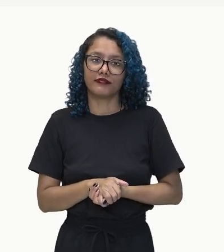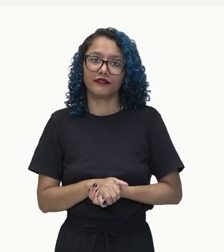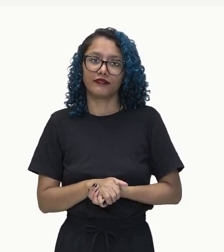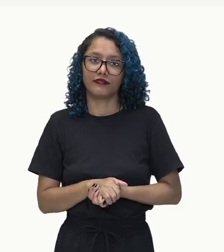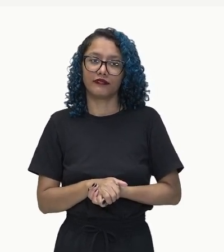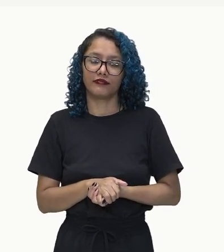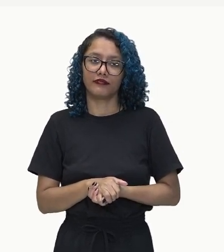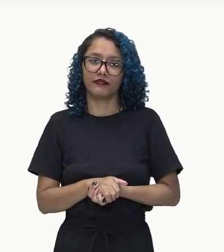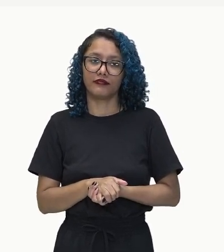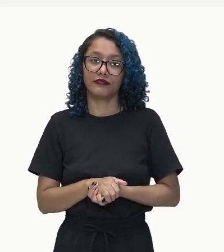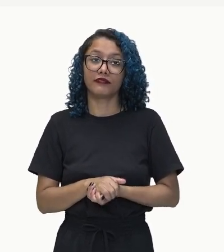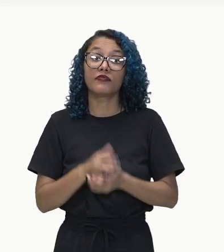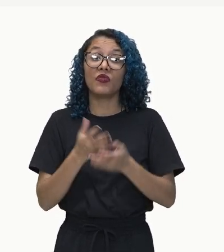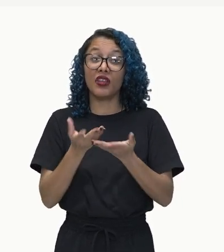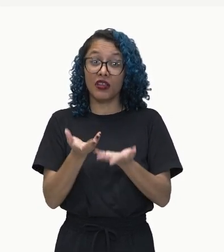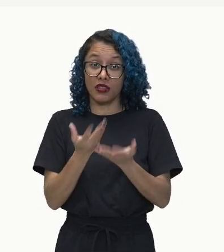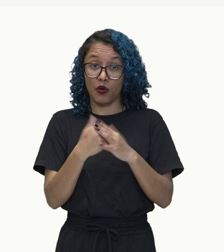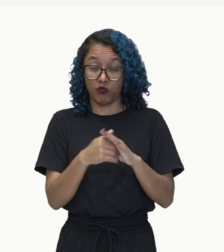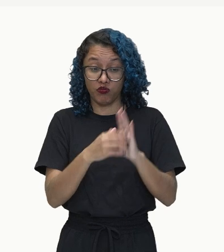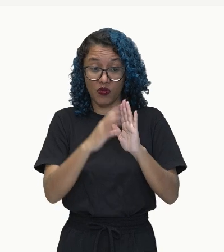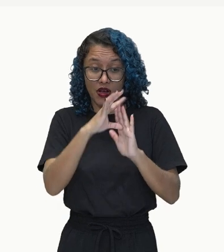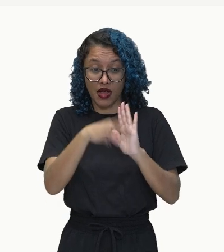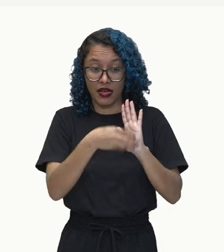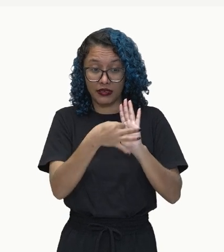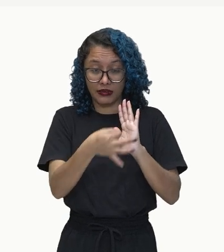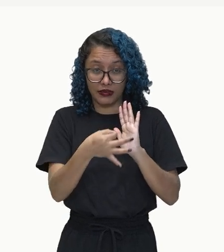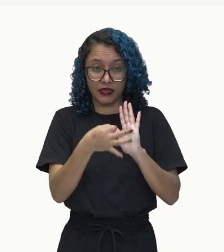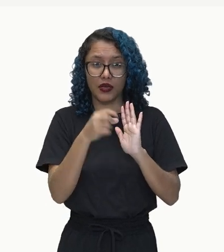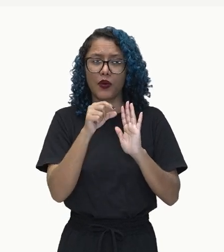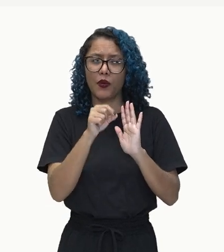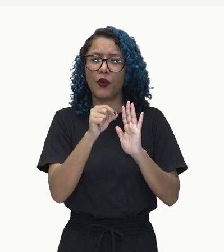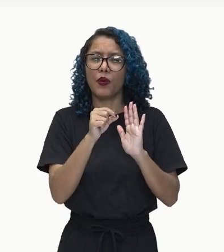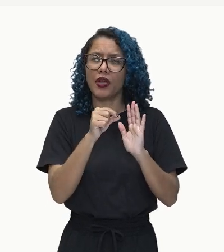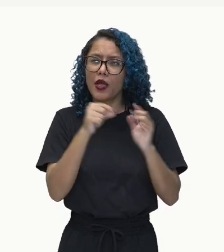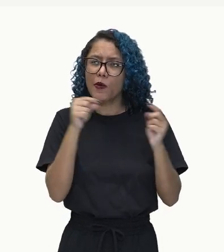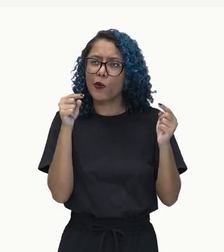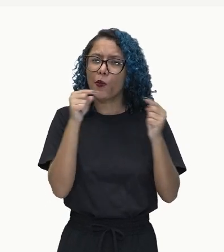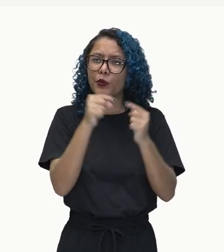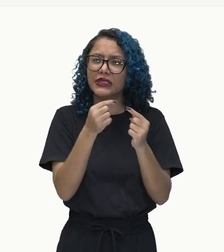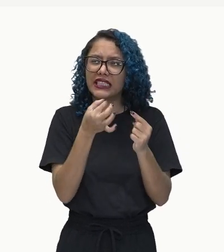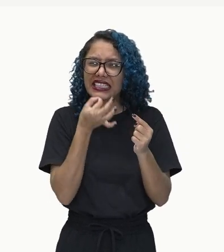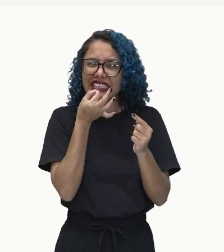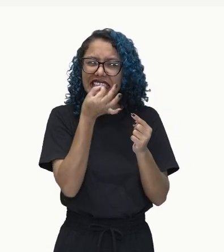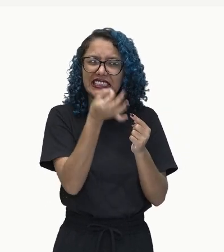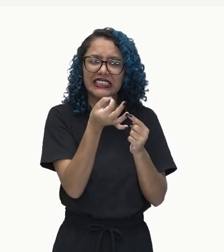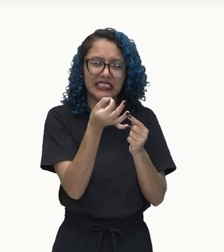As resenhas mostram um estilo crítico. Estilo crítico,